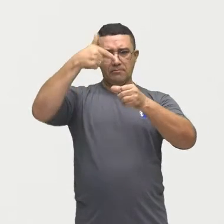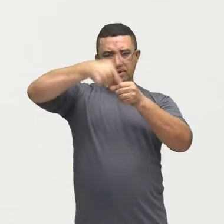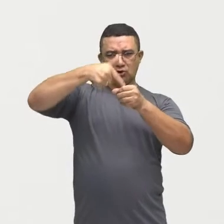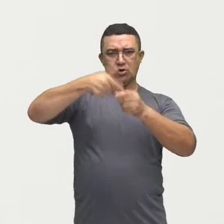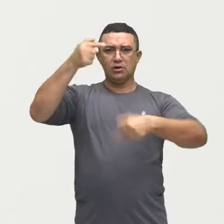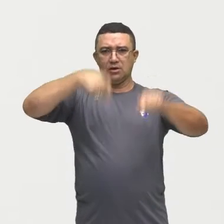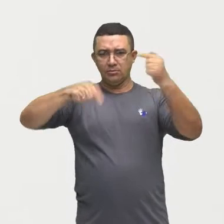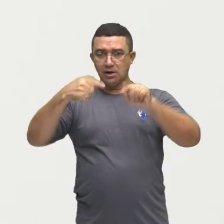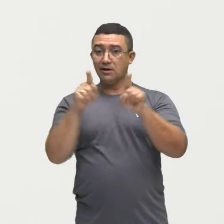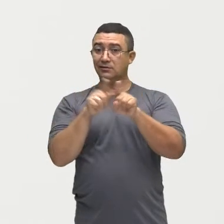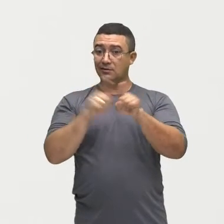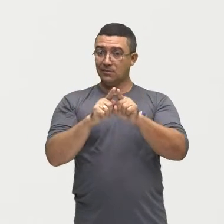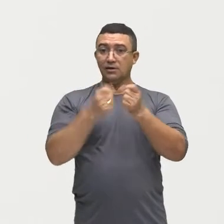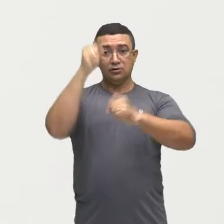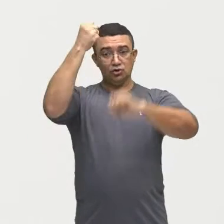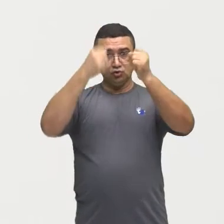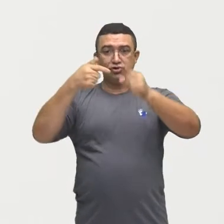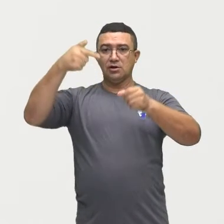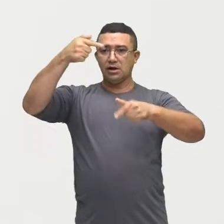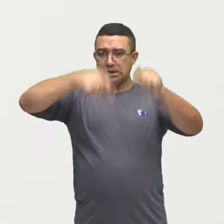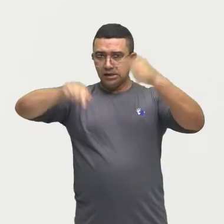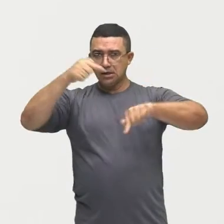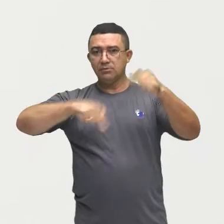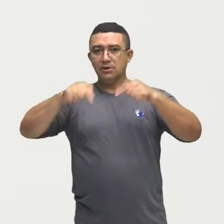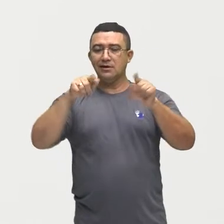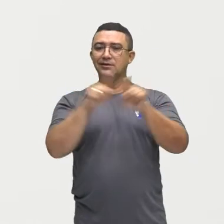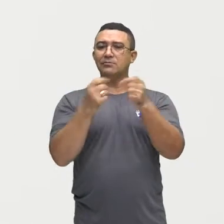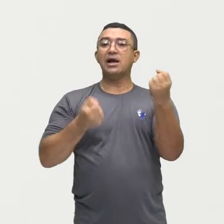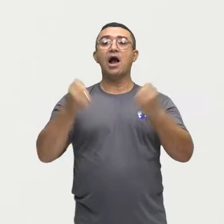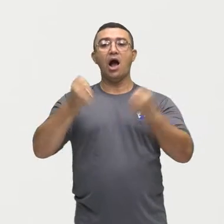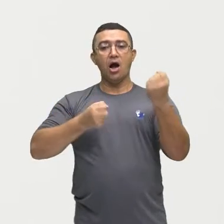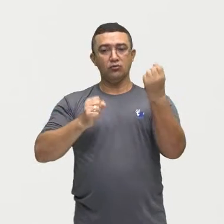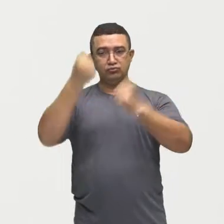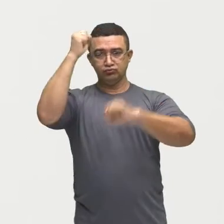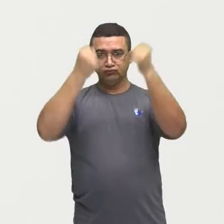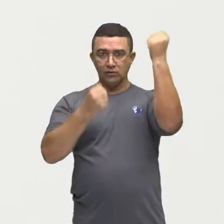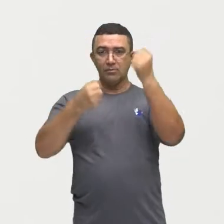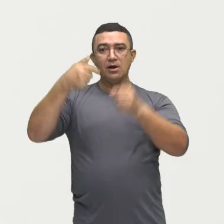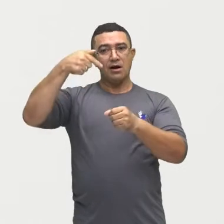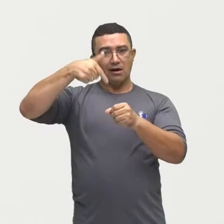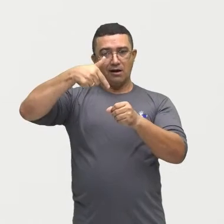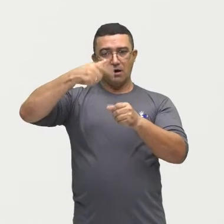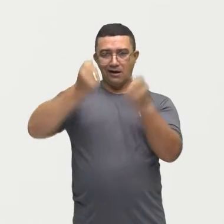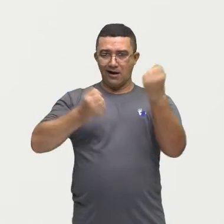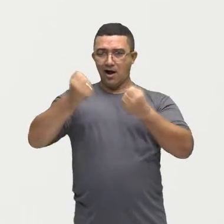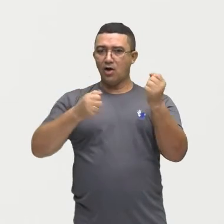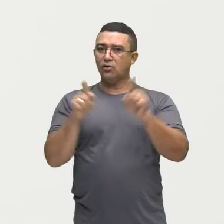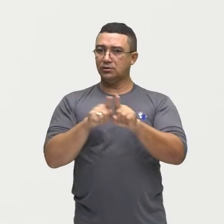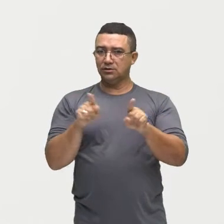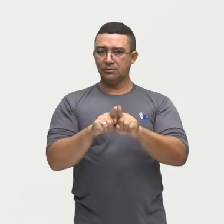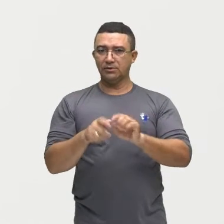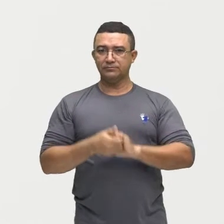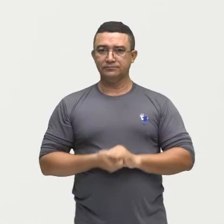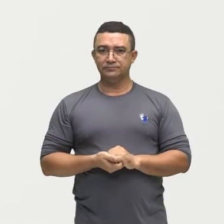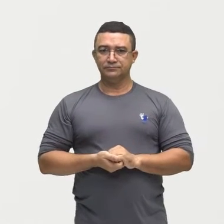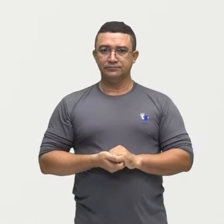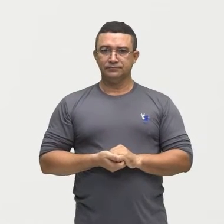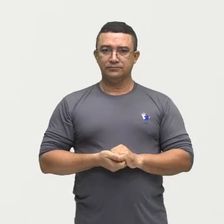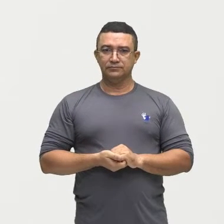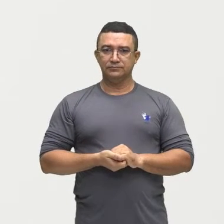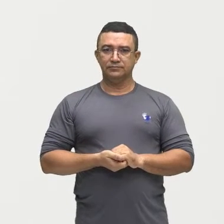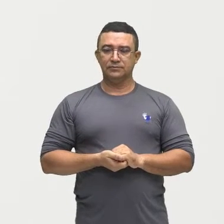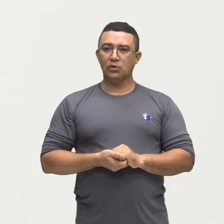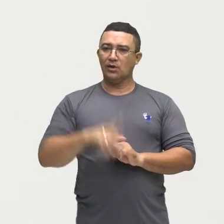indústrias químicas e também indústrias automobilísticas, tá bom? Que vão se concentrar aí nesse polo